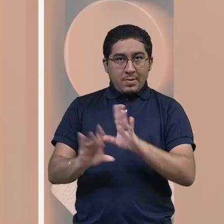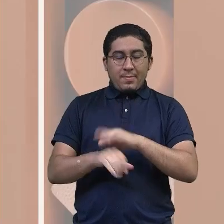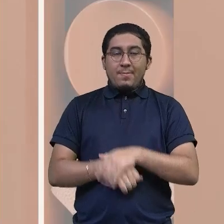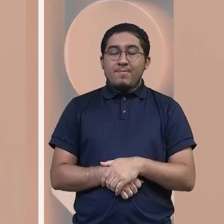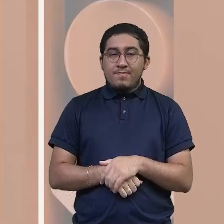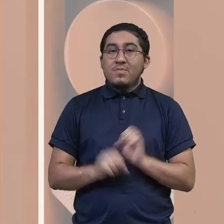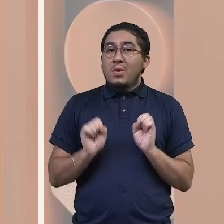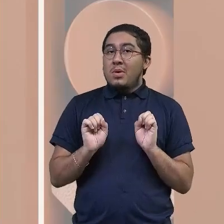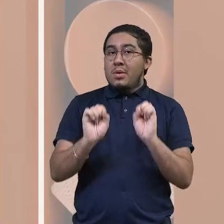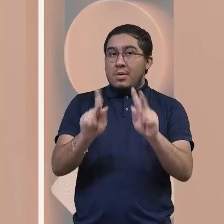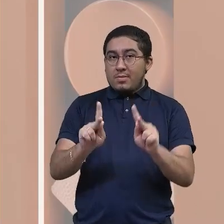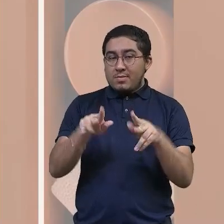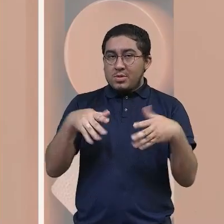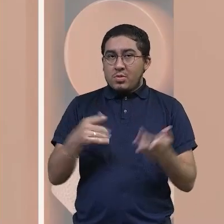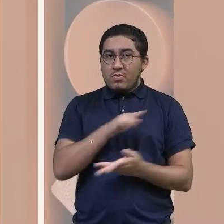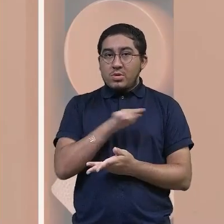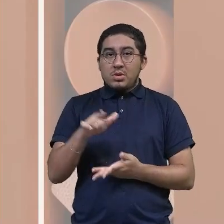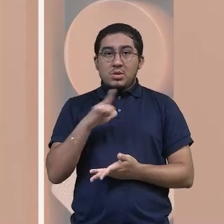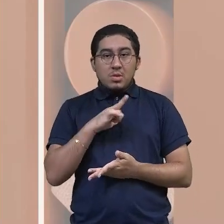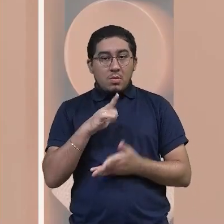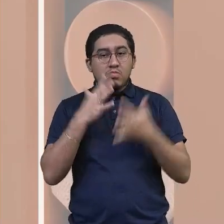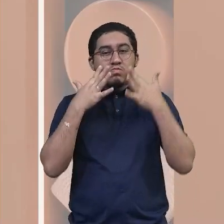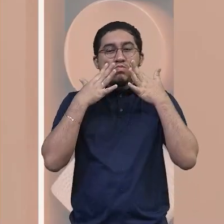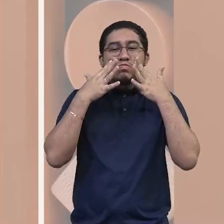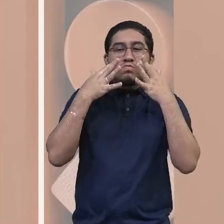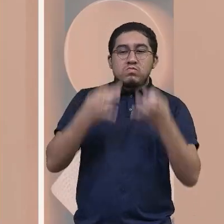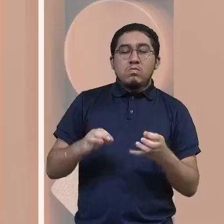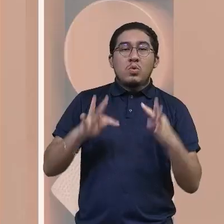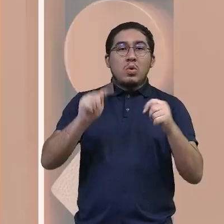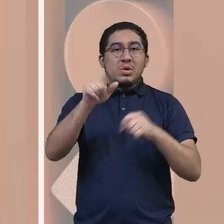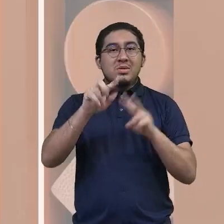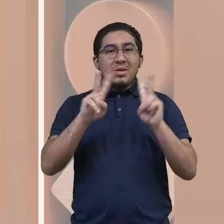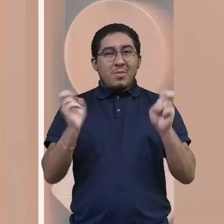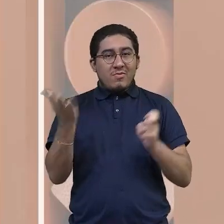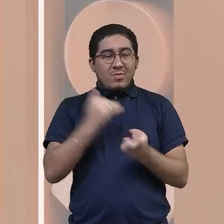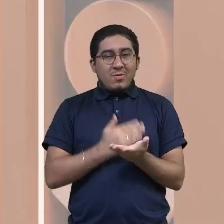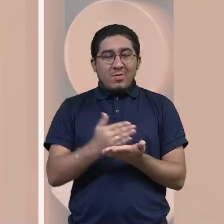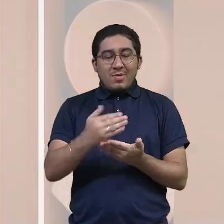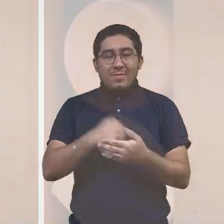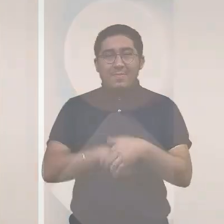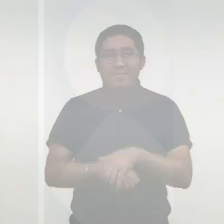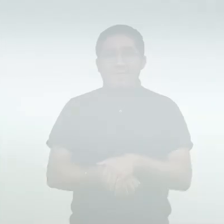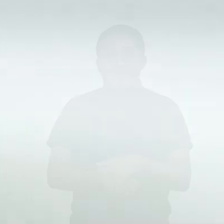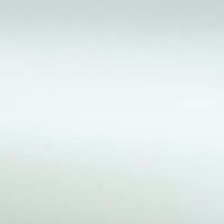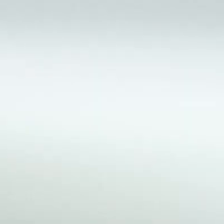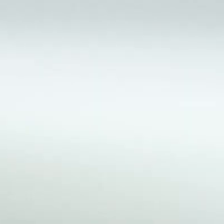Certo? Então, para você ficar por dentro de todas essas questões, me acompanha na aula.